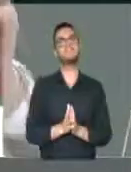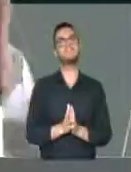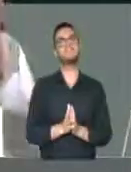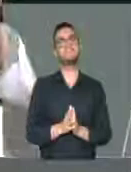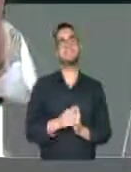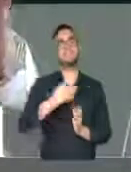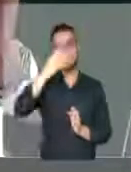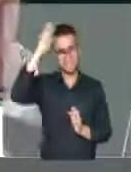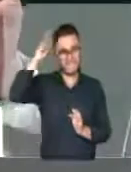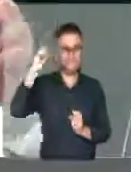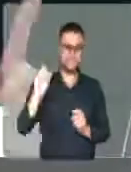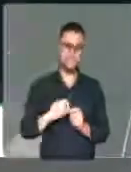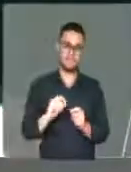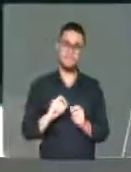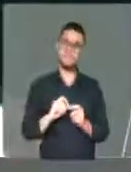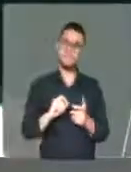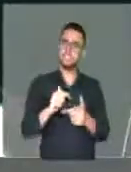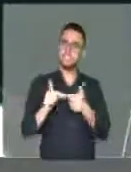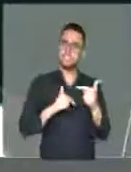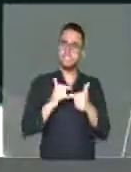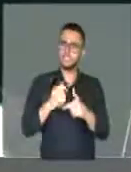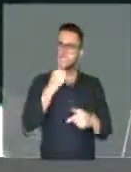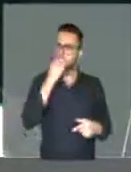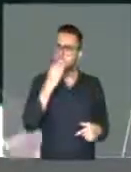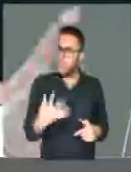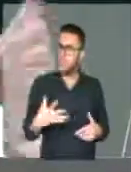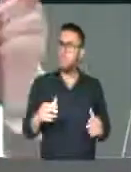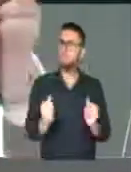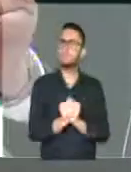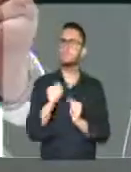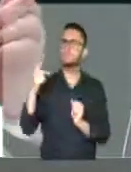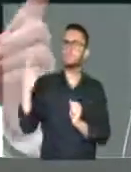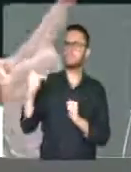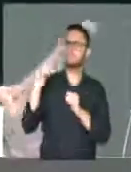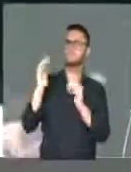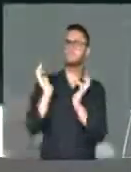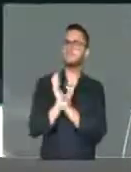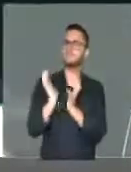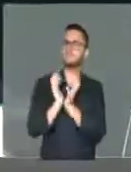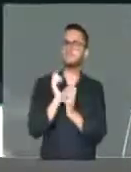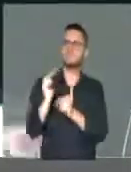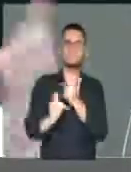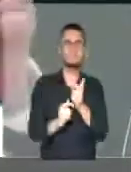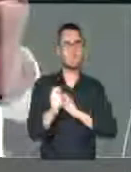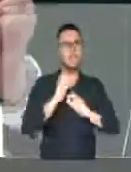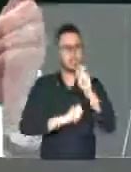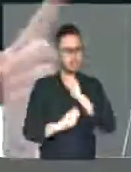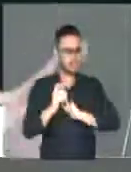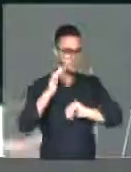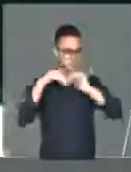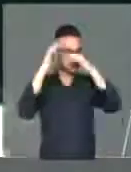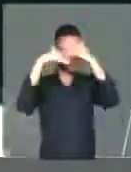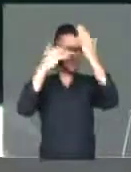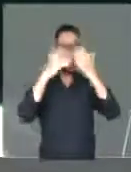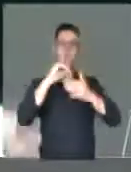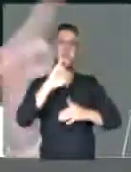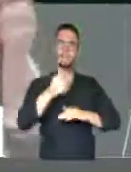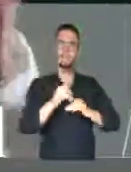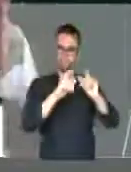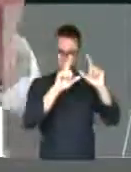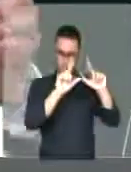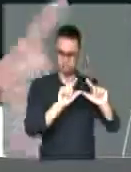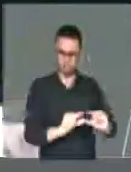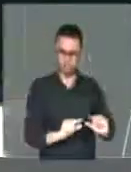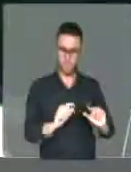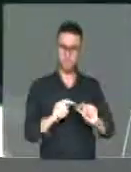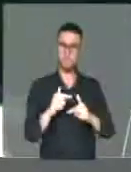Temer está fazendo um excelente trabalho juntamente com a sua equipe. A economia está melhorando, os juros estão caindo,